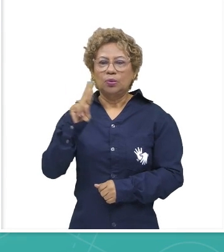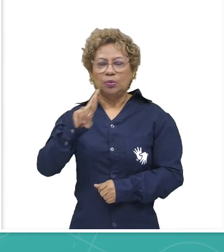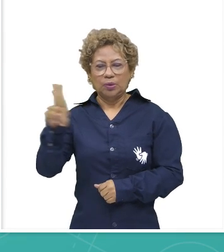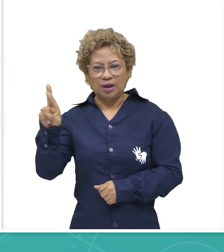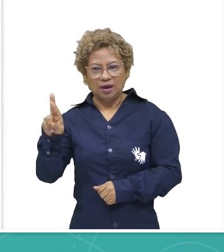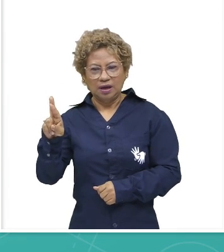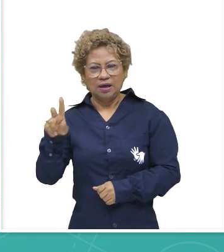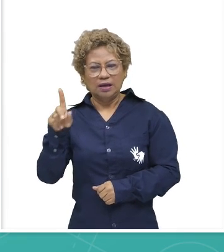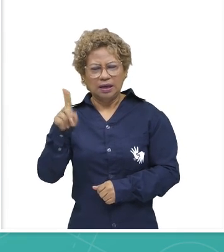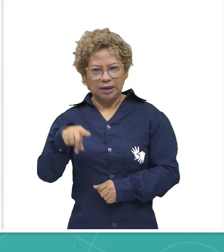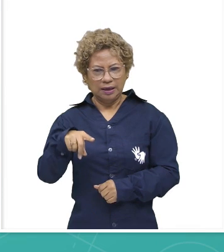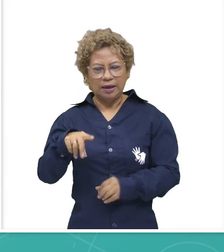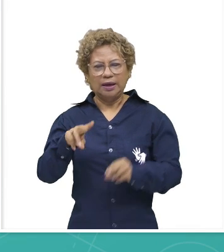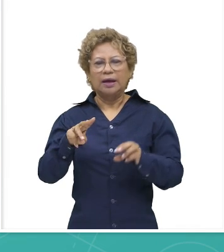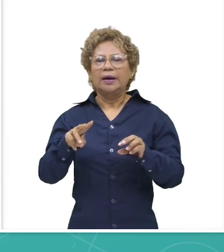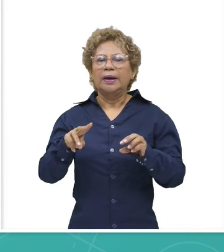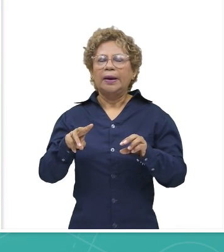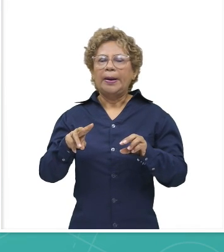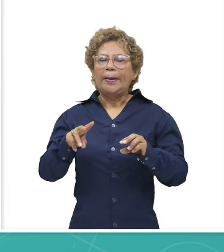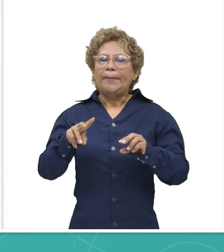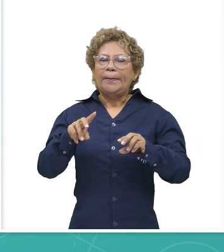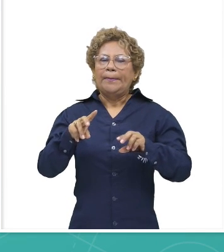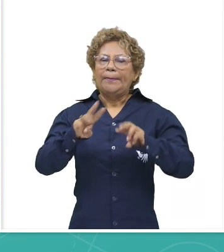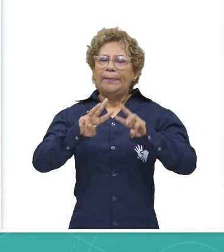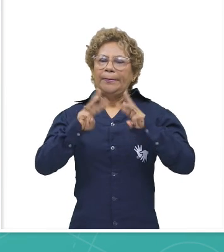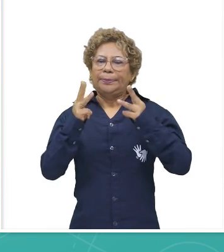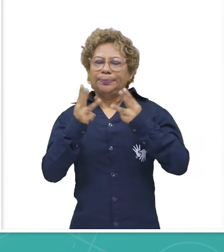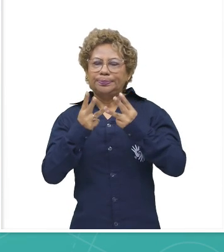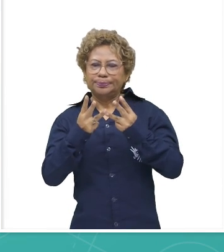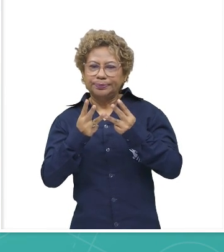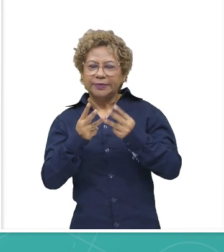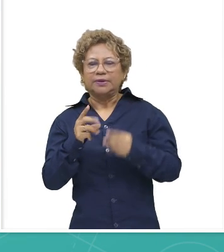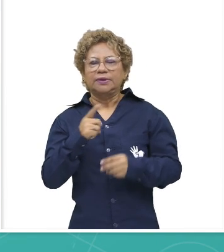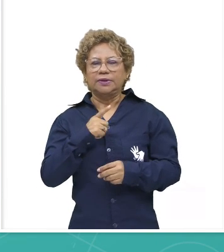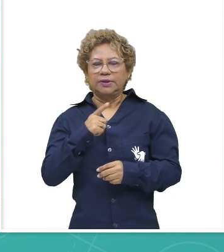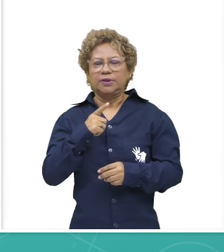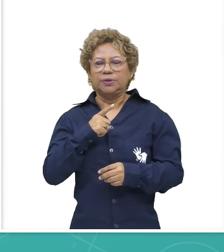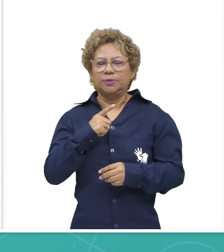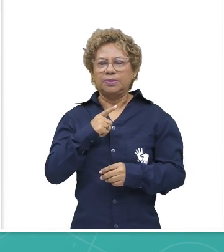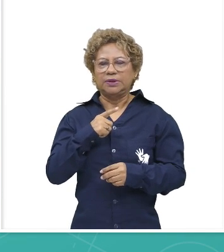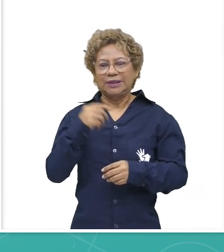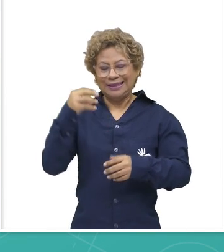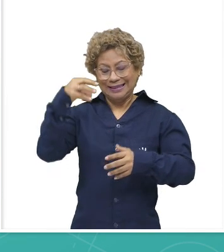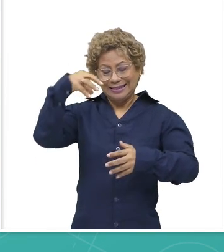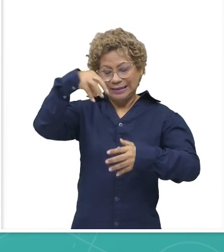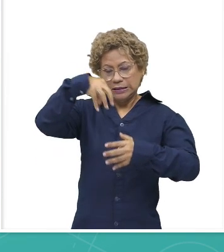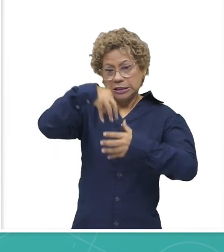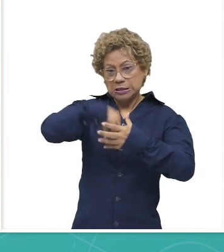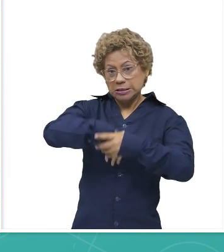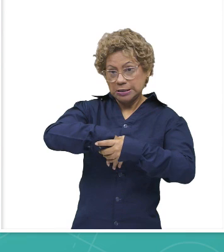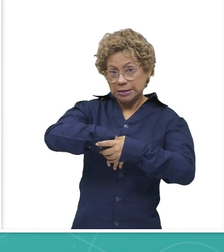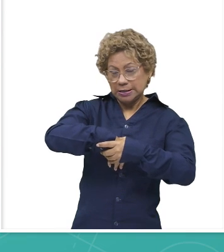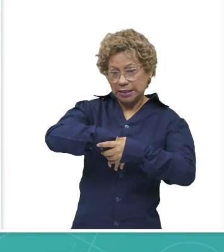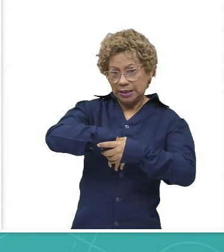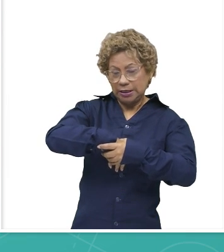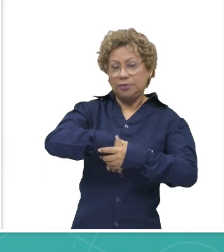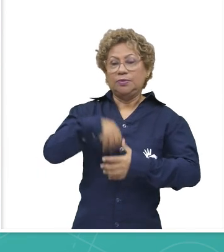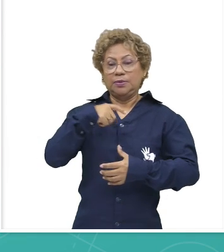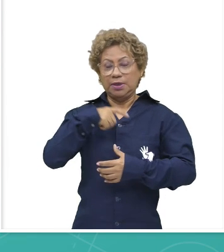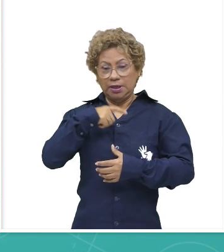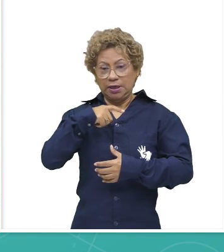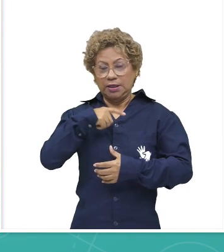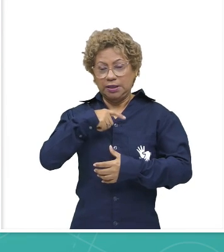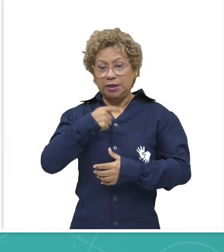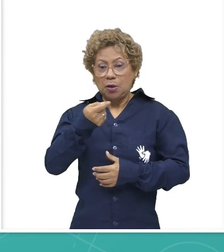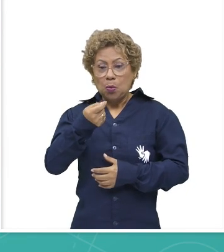do ambiente que não exista outra matéria. O ar, quando sofre pressão, passa a ocupar menor espaço.